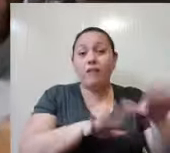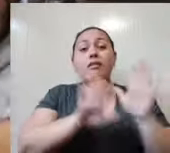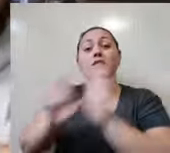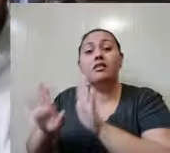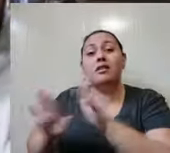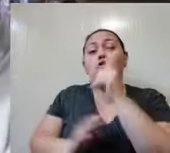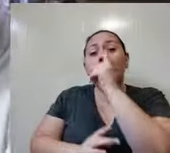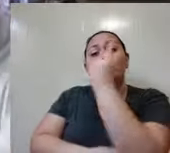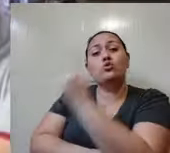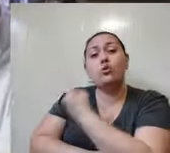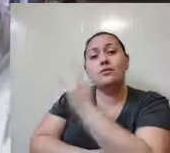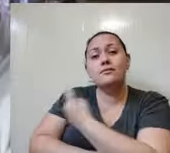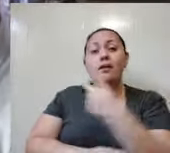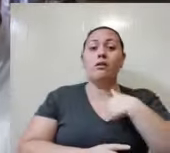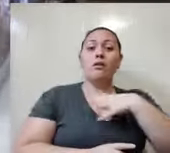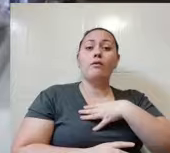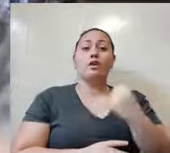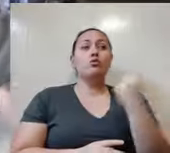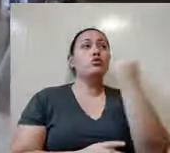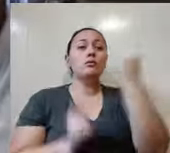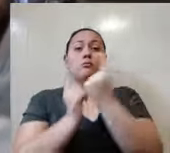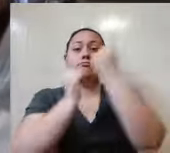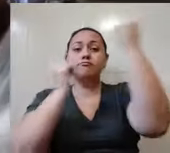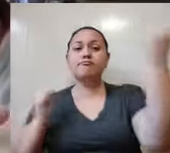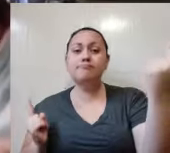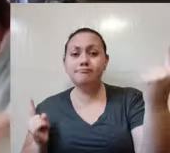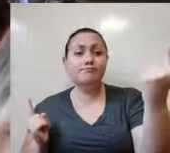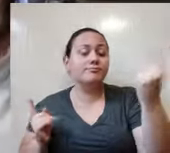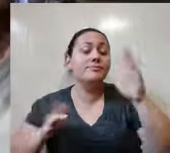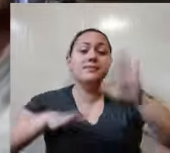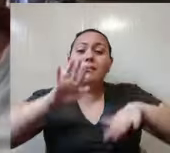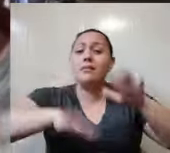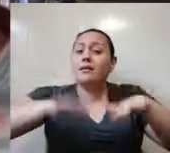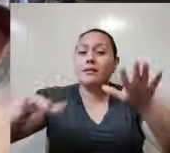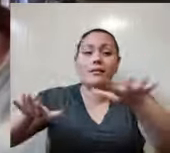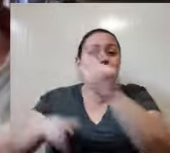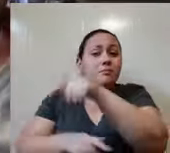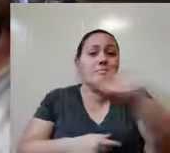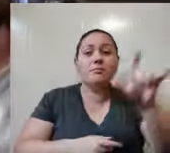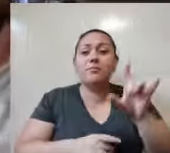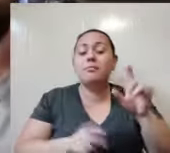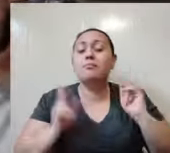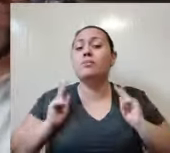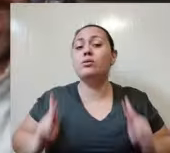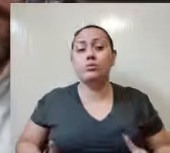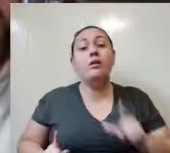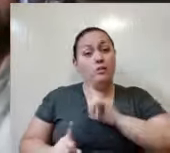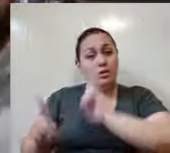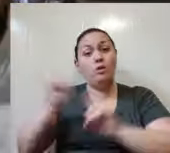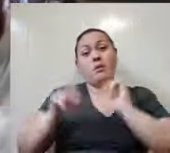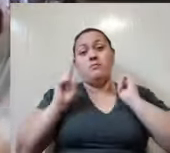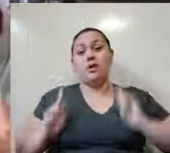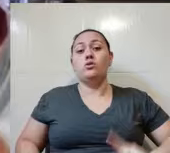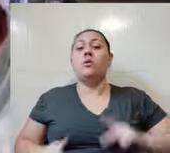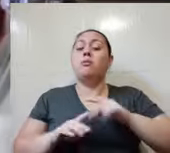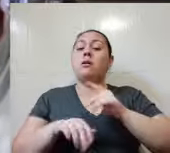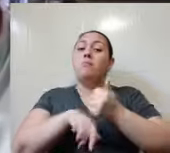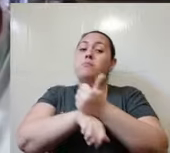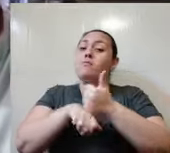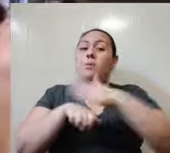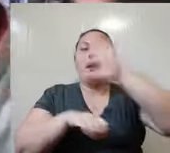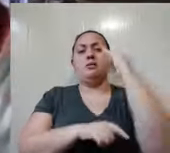que é filho único, aqui. E tudo depende de valores. Tem pessoas que a profissão é muito importante. Outras pessoas